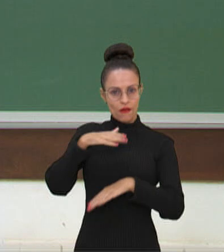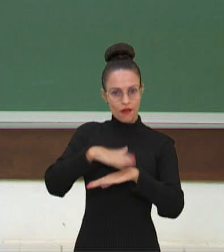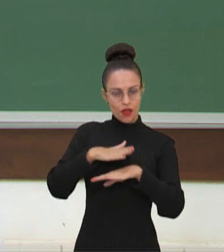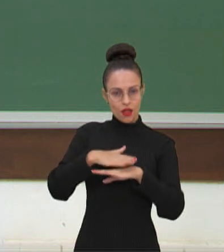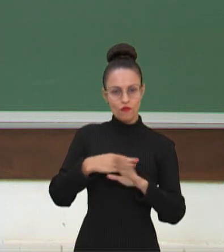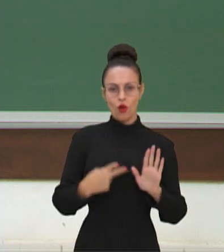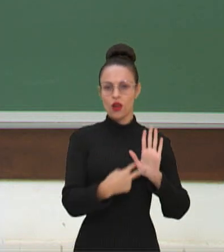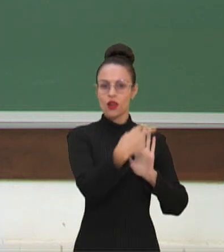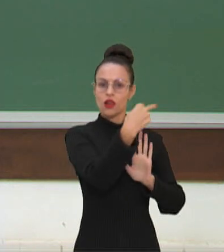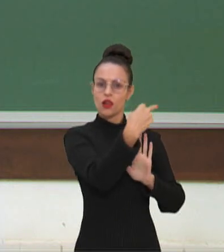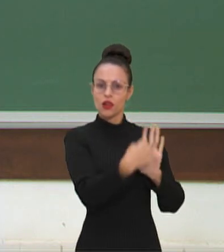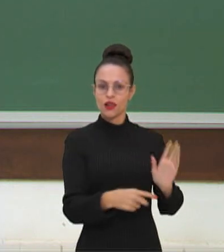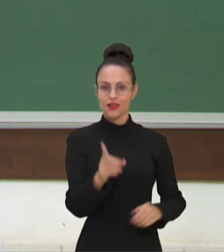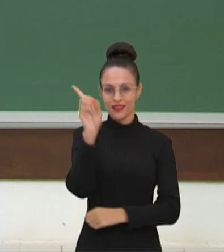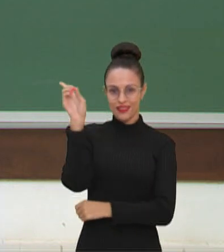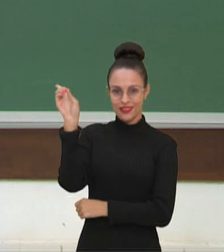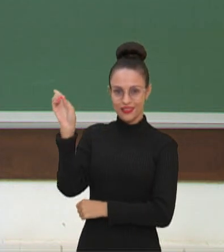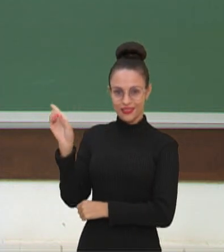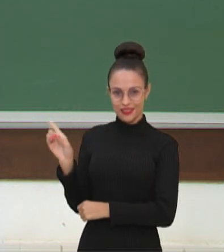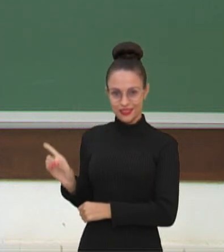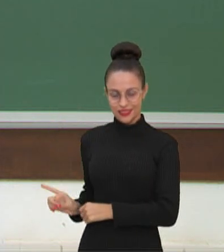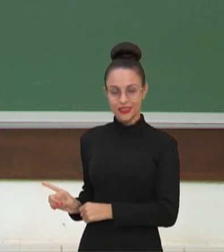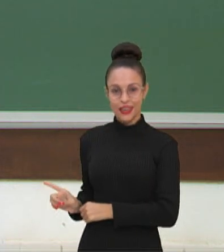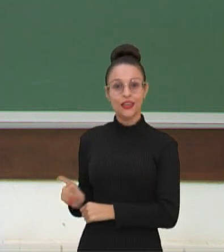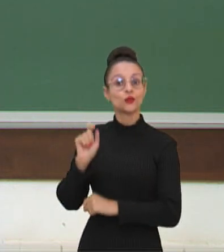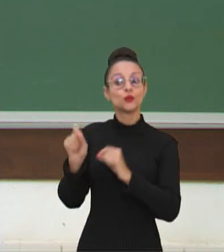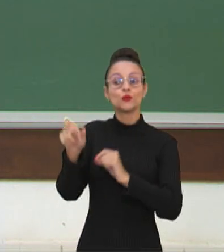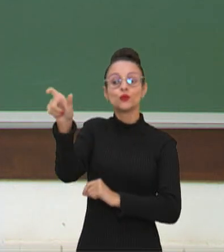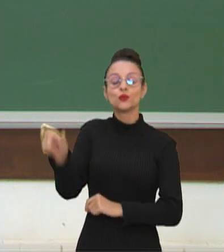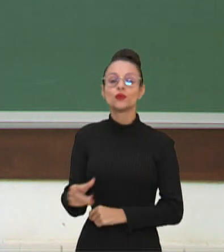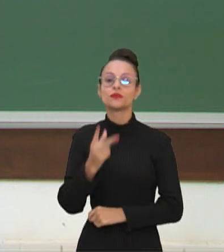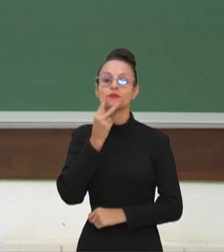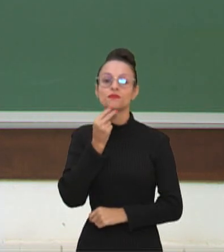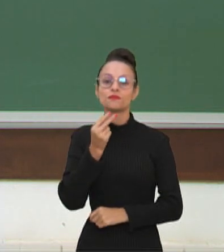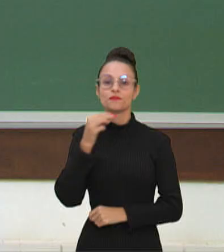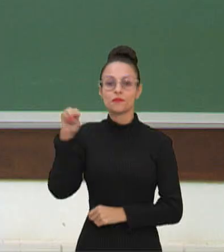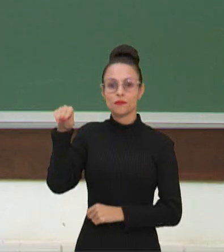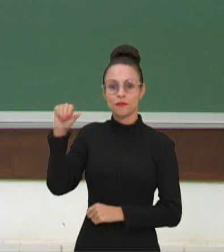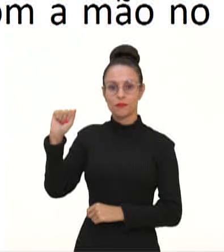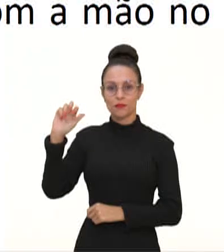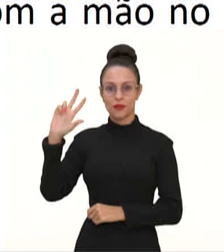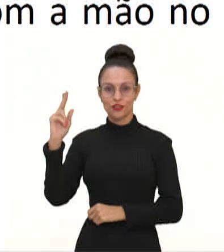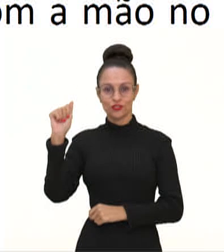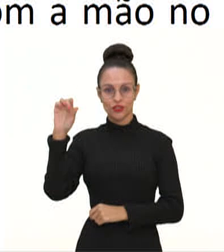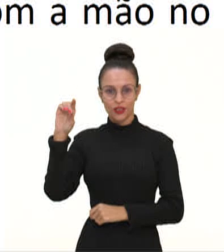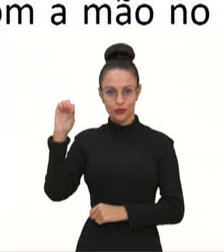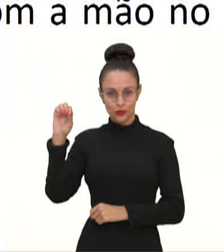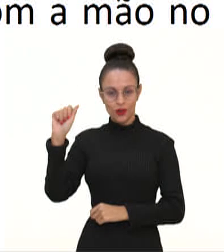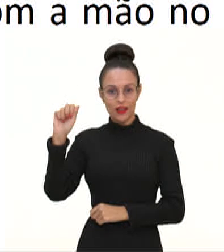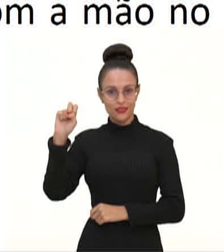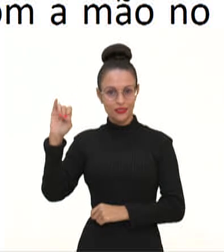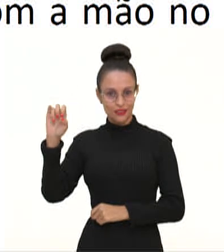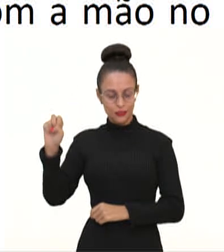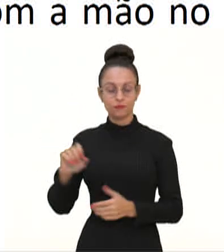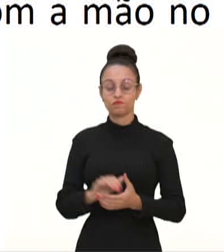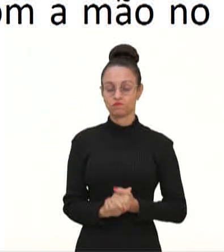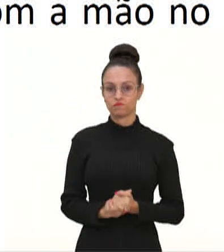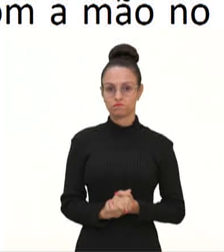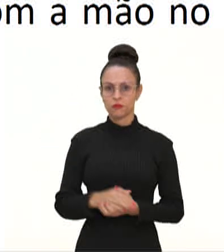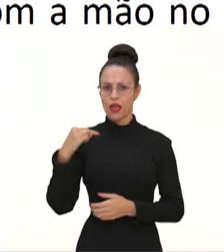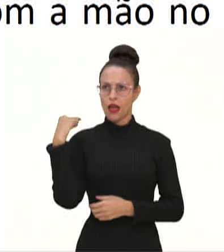vocês do Machado de Assis, né? Não poderíamos deixar de trazer o Machado de Assis. Tinha dado Aves Marias.